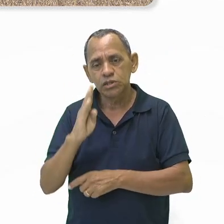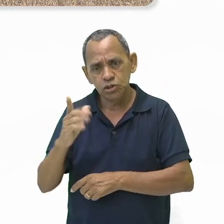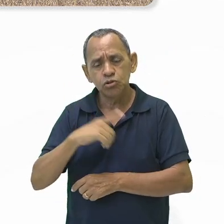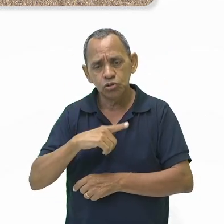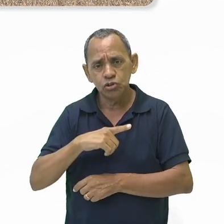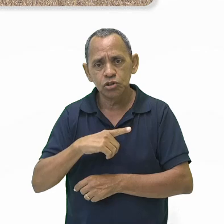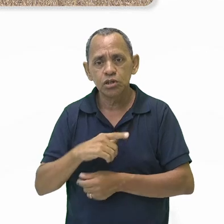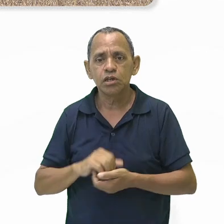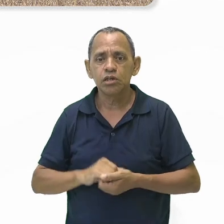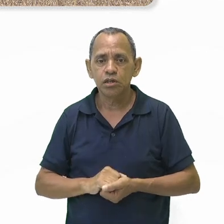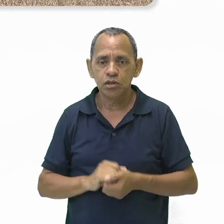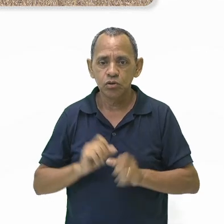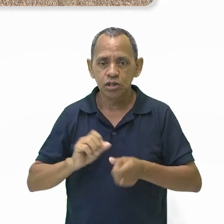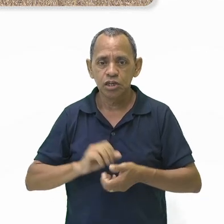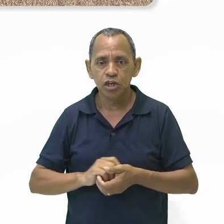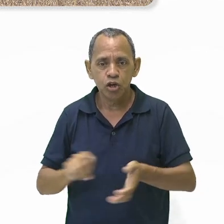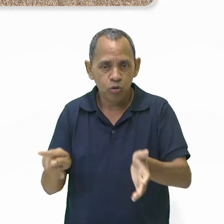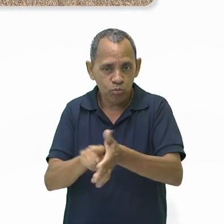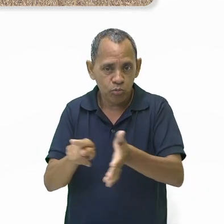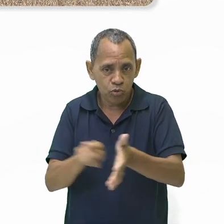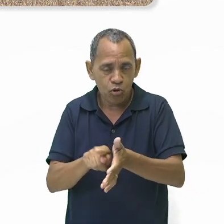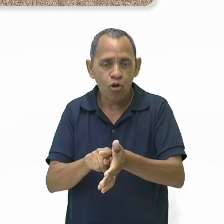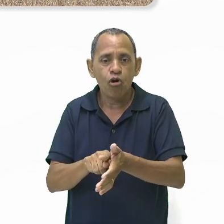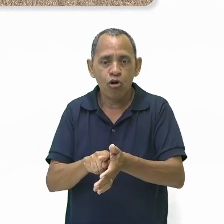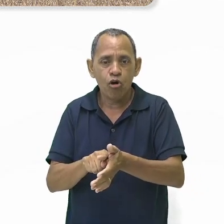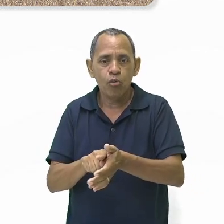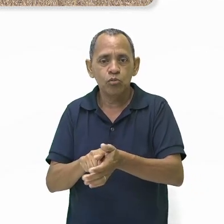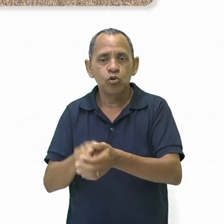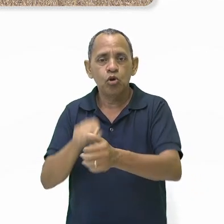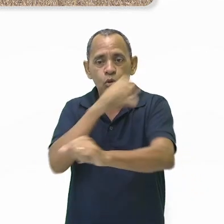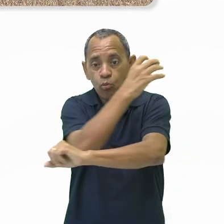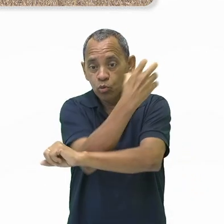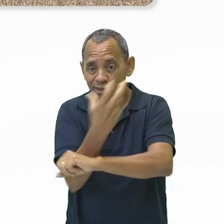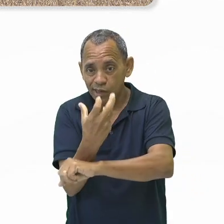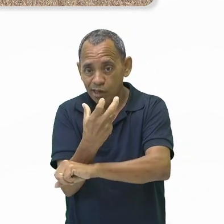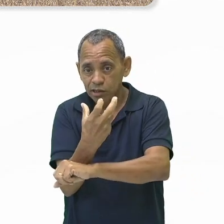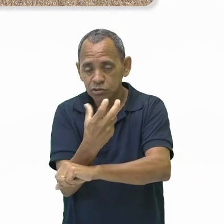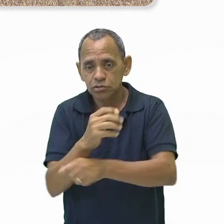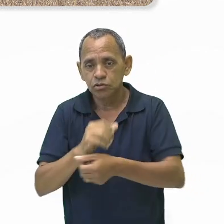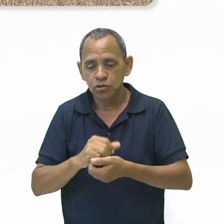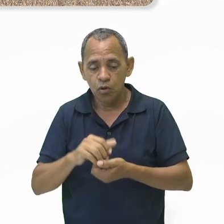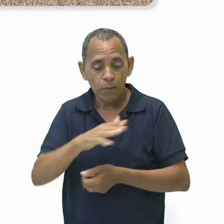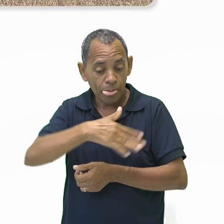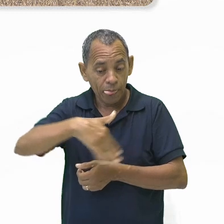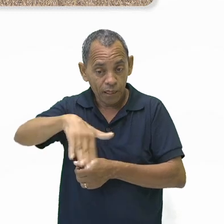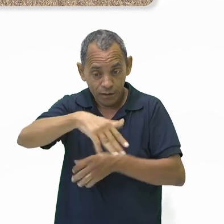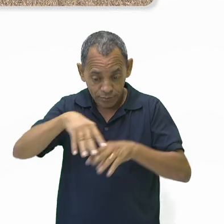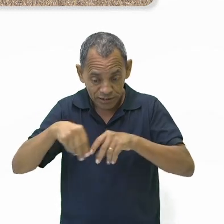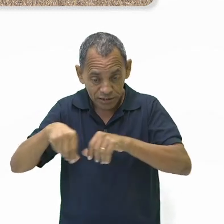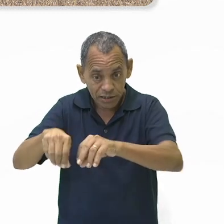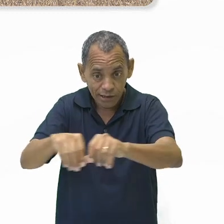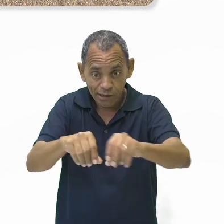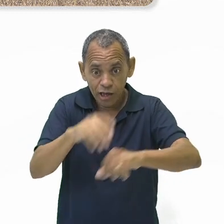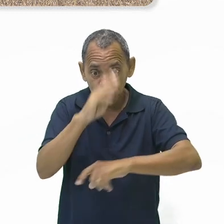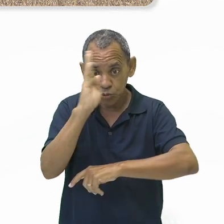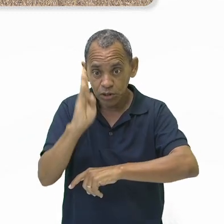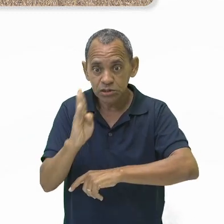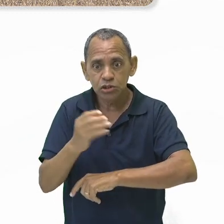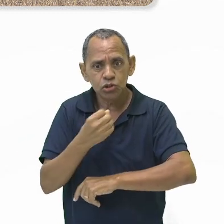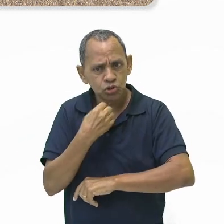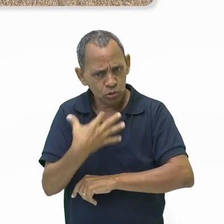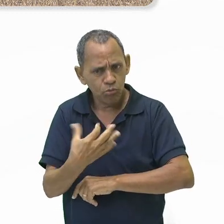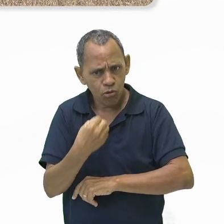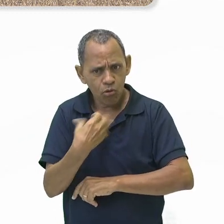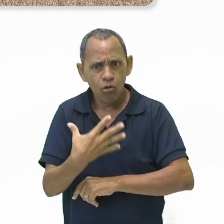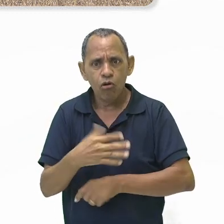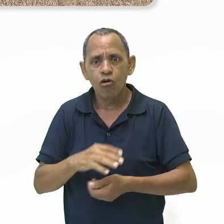para a agropecuária, porque o solo do Brasil, muitos solos do Brasil, né, não estou falando de Amazônia, estou falando de Brasil, né, eles são muito bons para